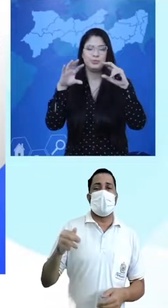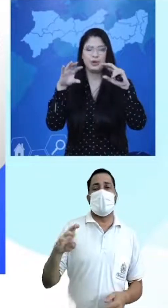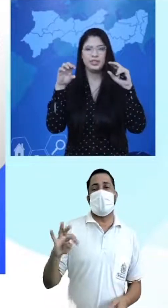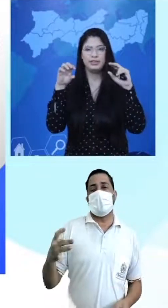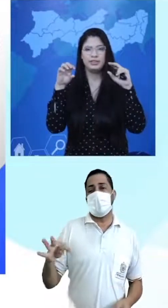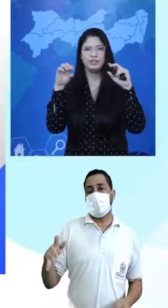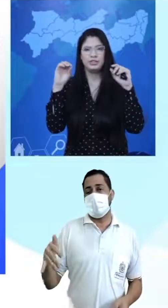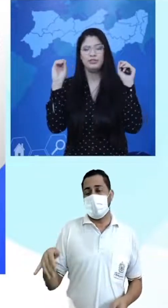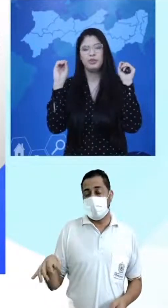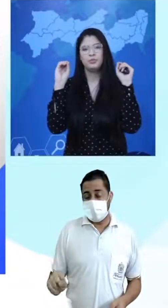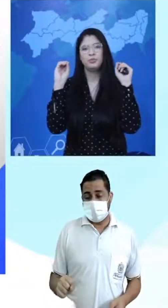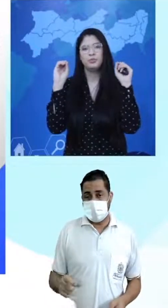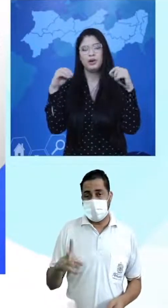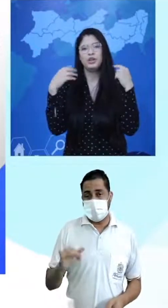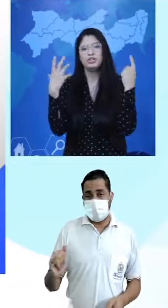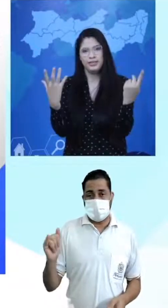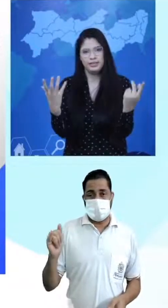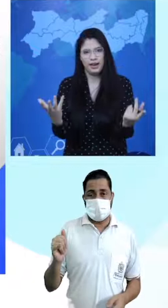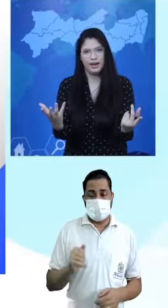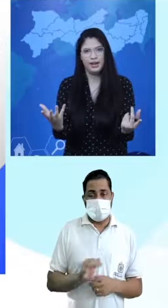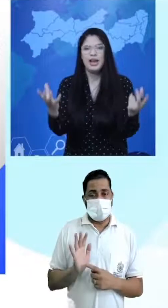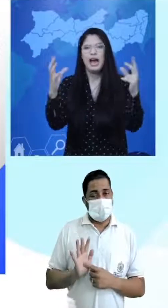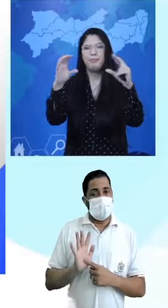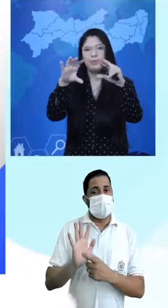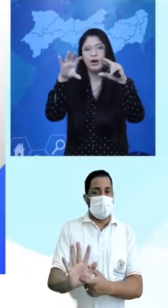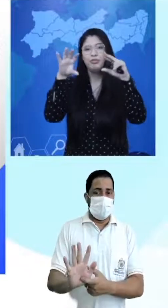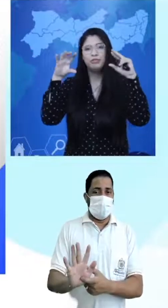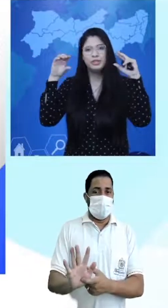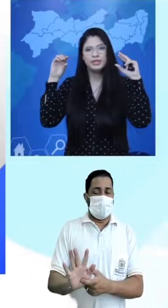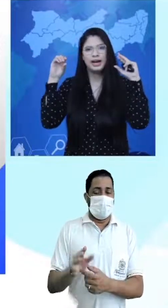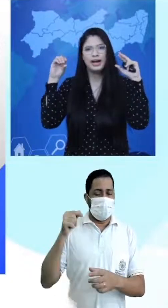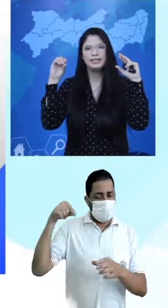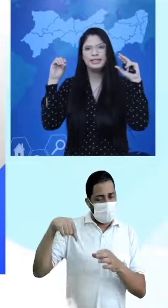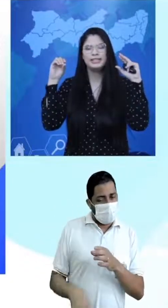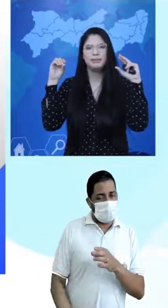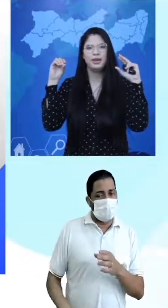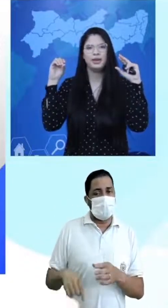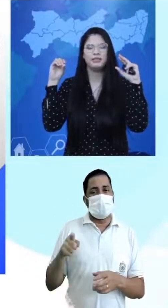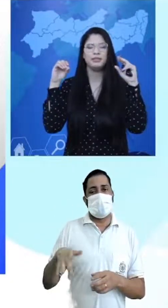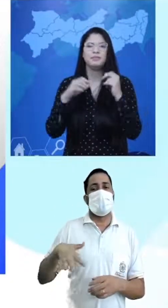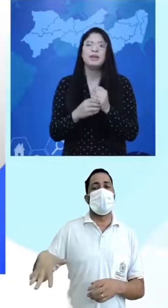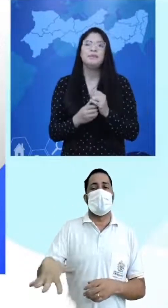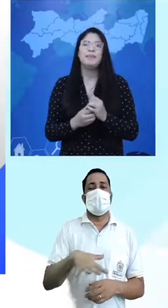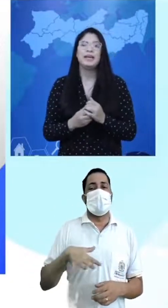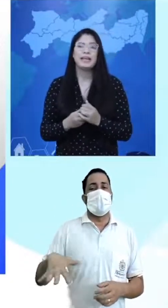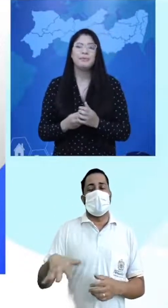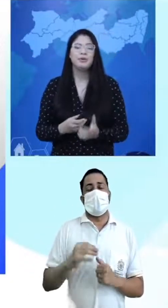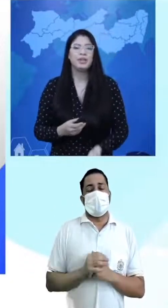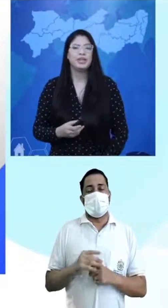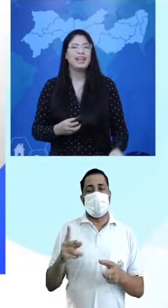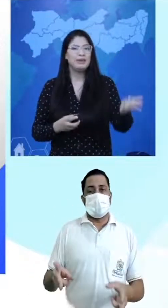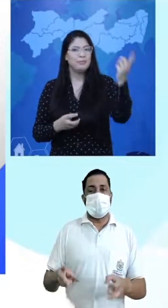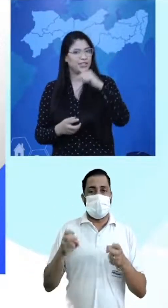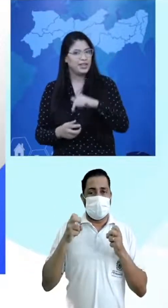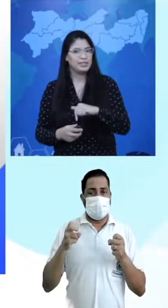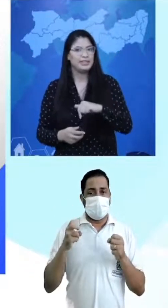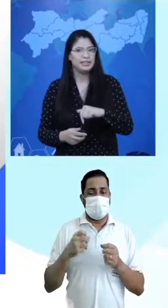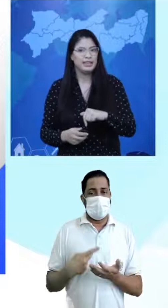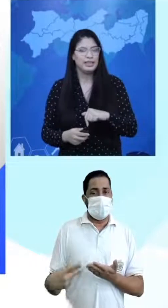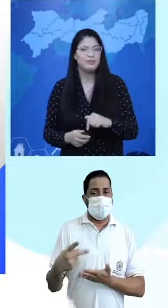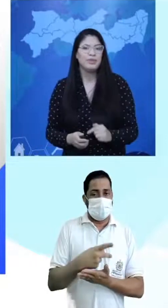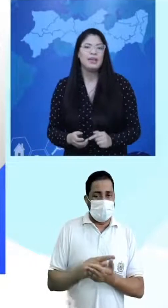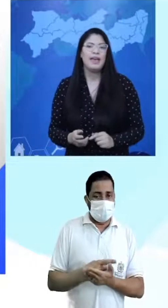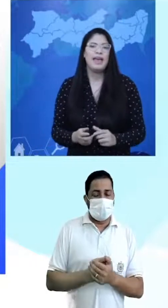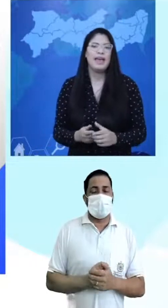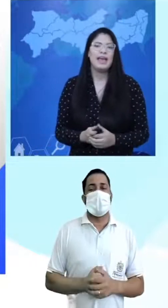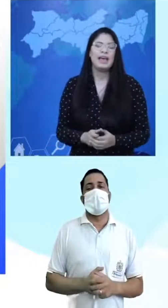as projetantes que vão projetar a profundidade desse ambiente. Percebam que na imagem a